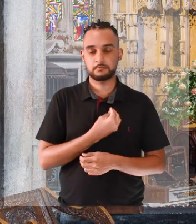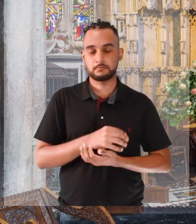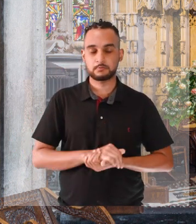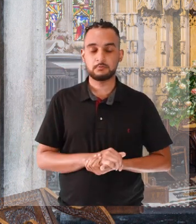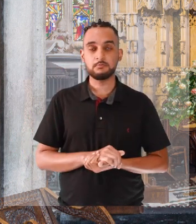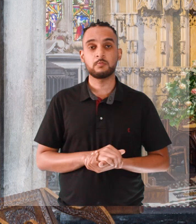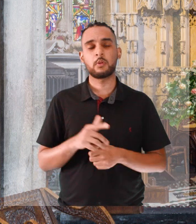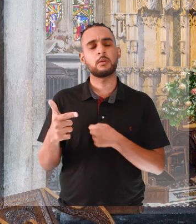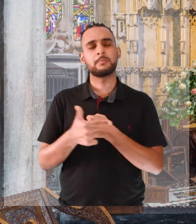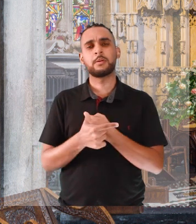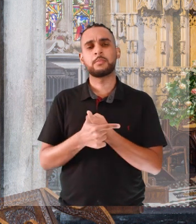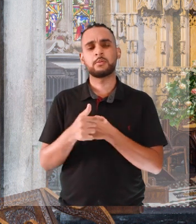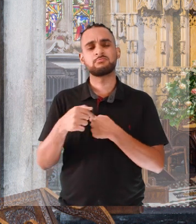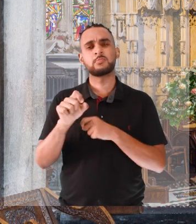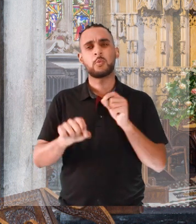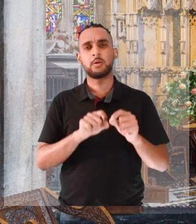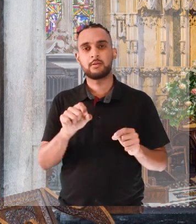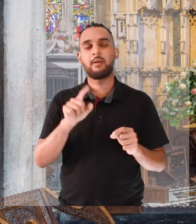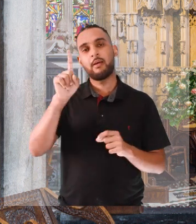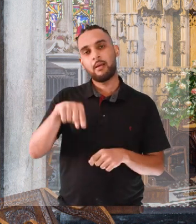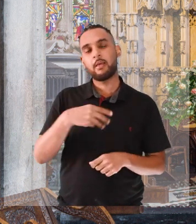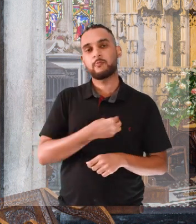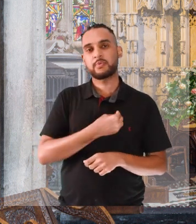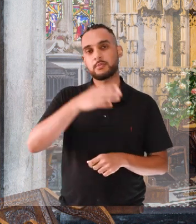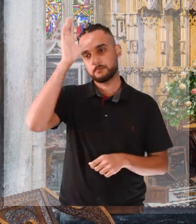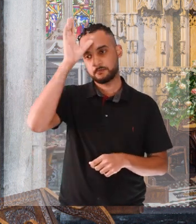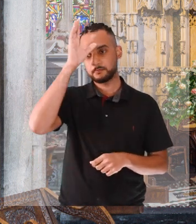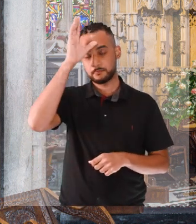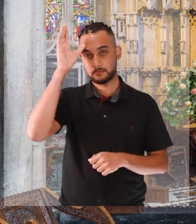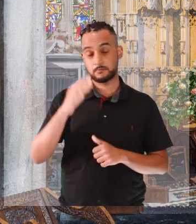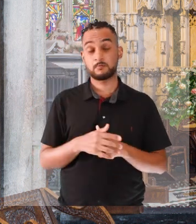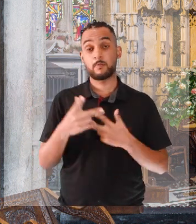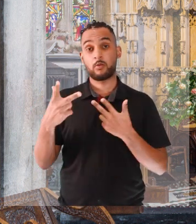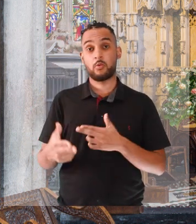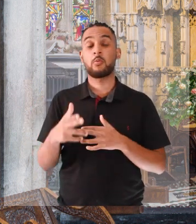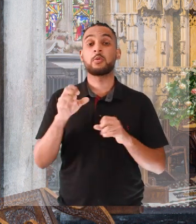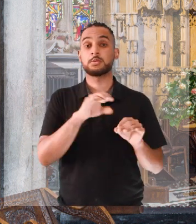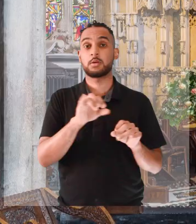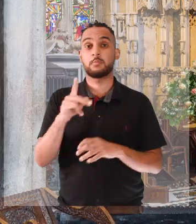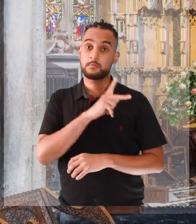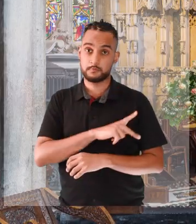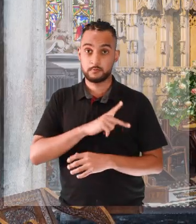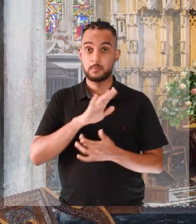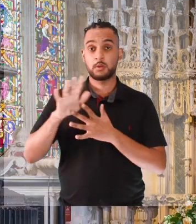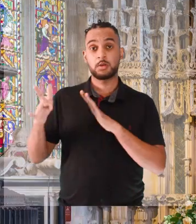desempenha um papel essencial em nossa vida sobrenatural. Esse papel é chamado de vida cristã.